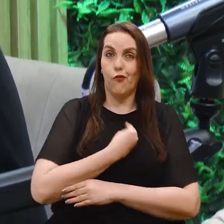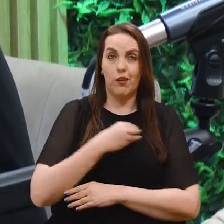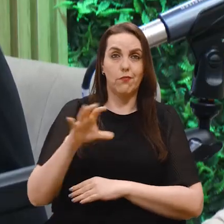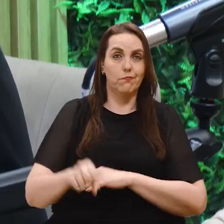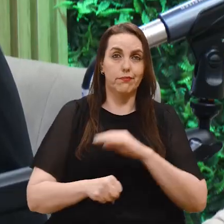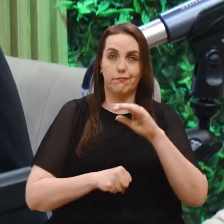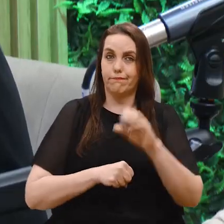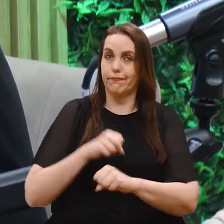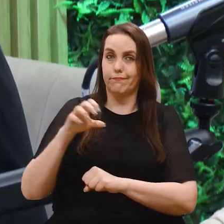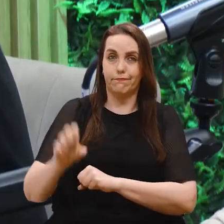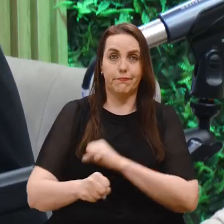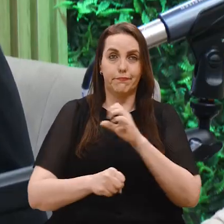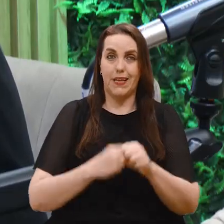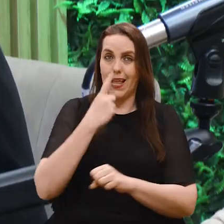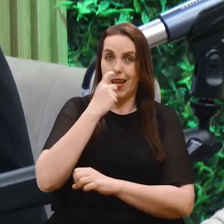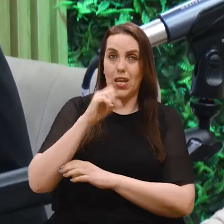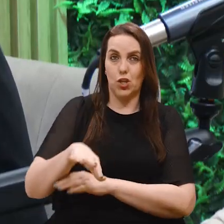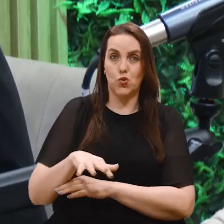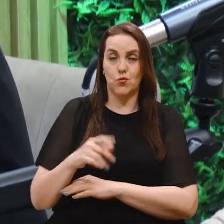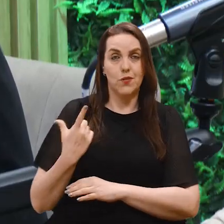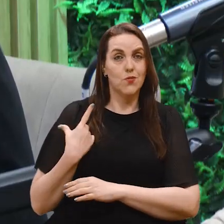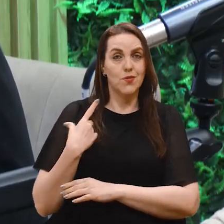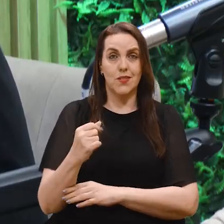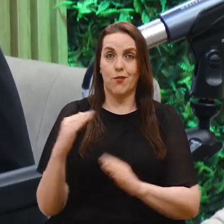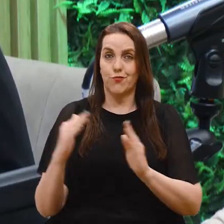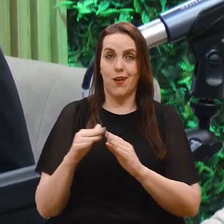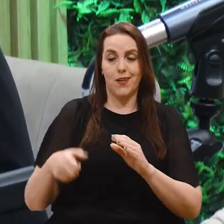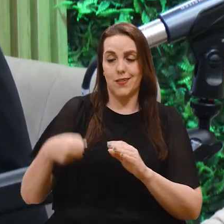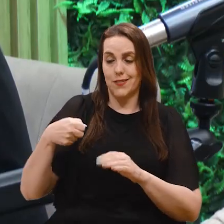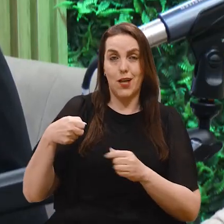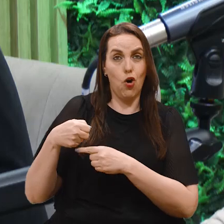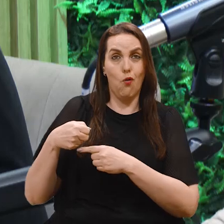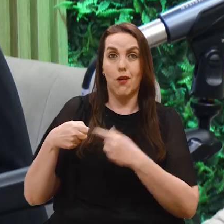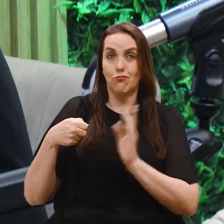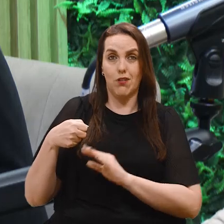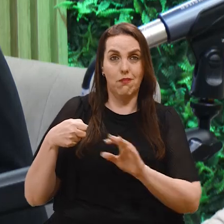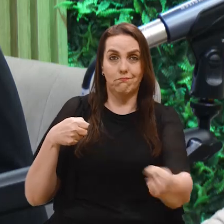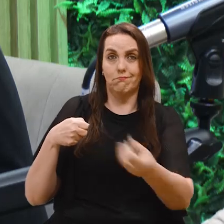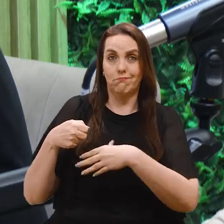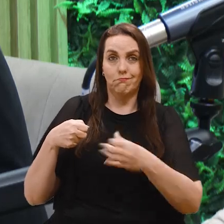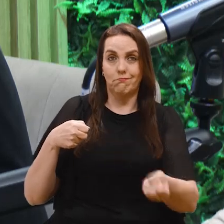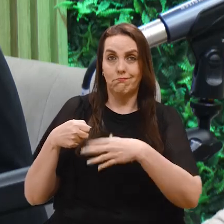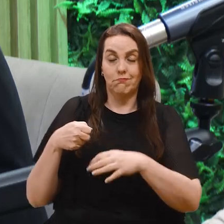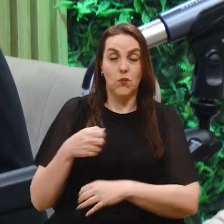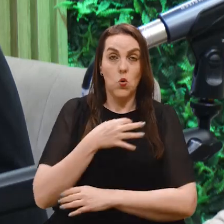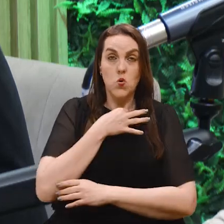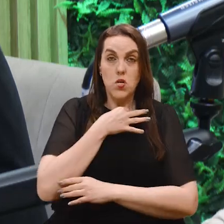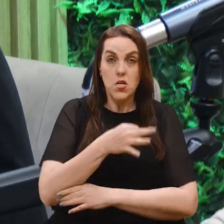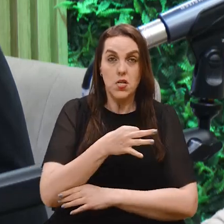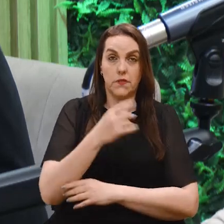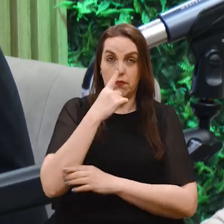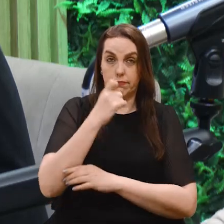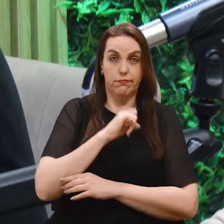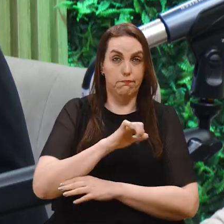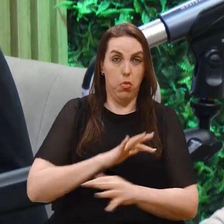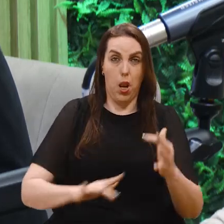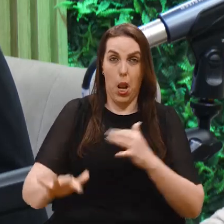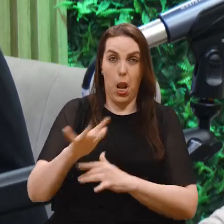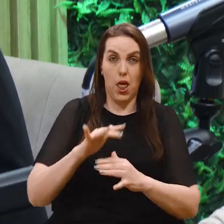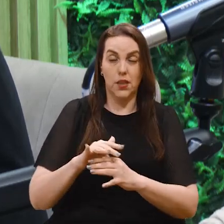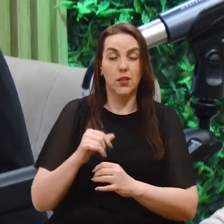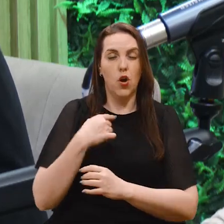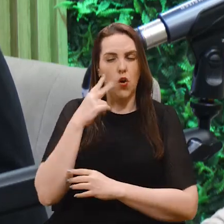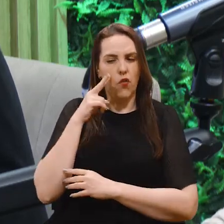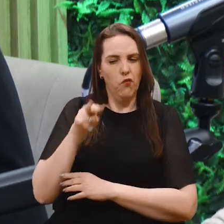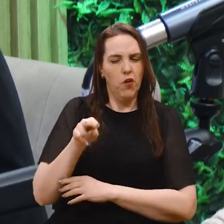no bairro. Eu saio de casa, já levo saco de lixo, já vou juntando lixo. Eu detesto lixo espalhado. Então, quando eu vejo o pessoal